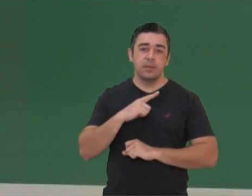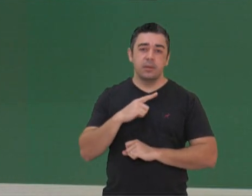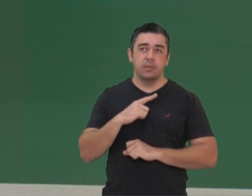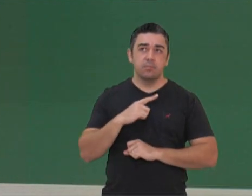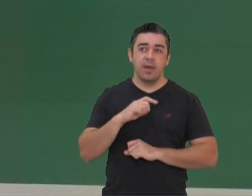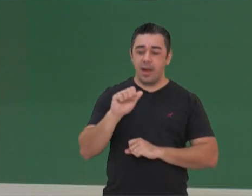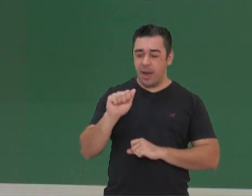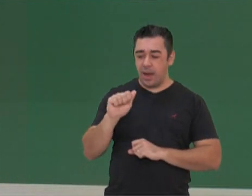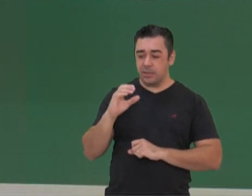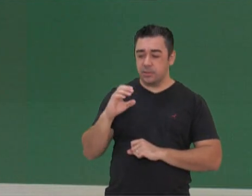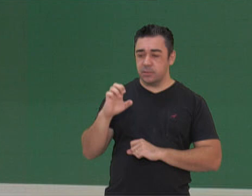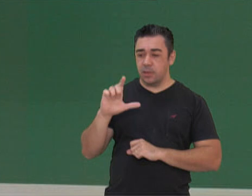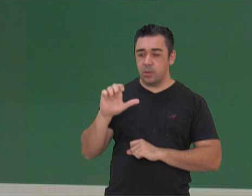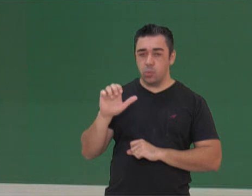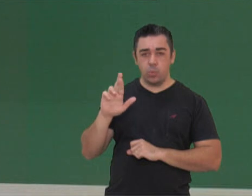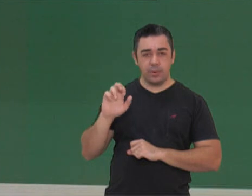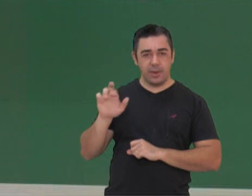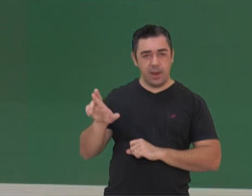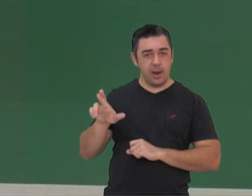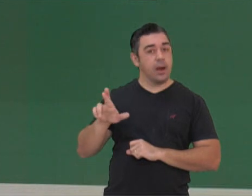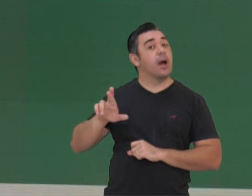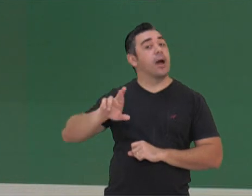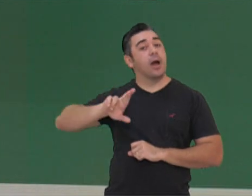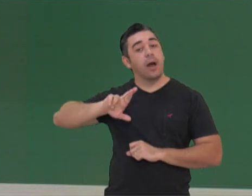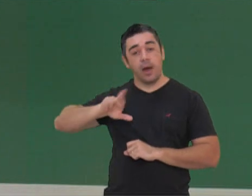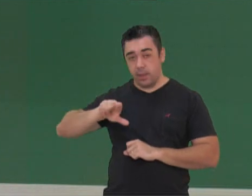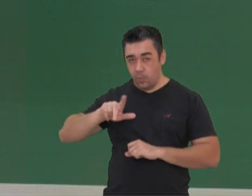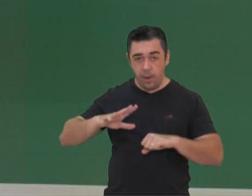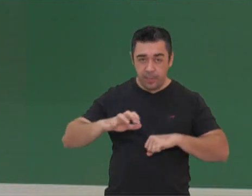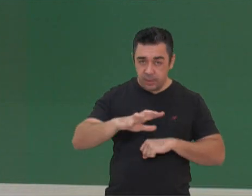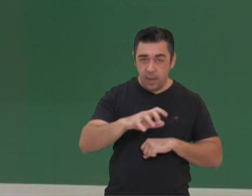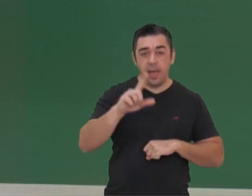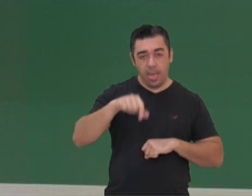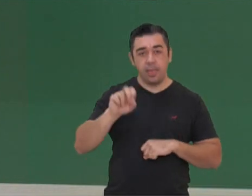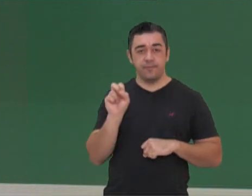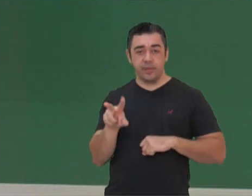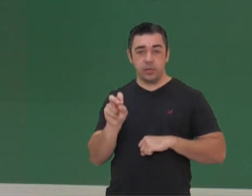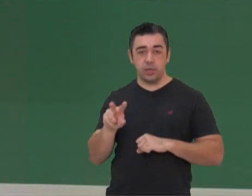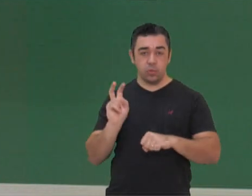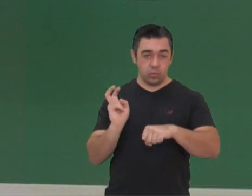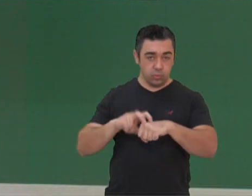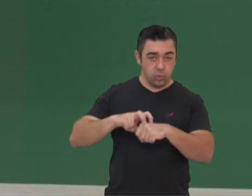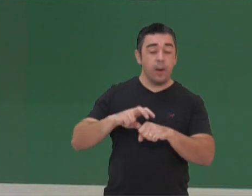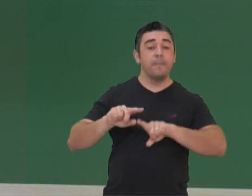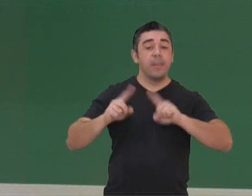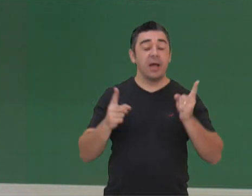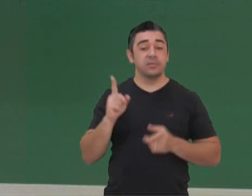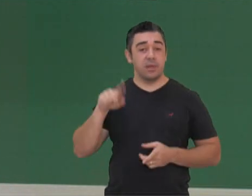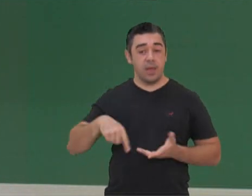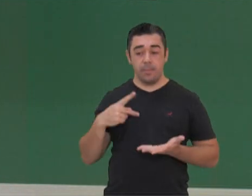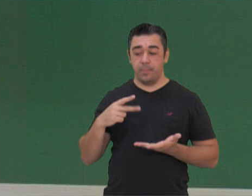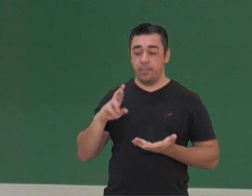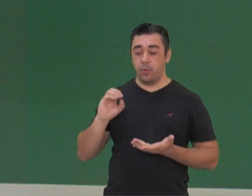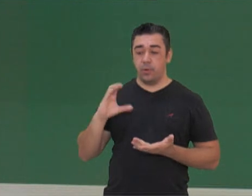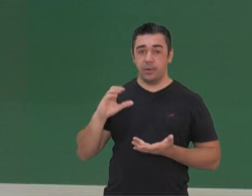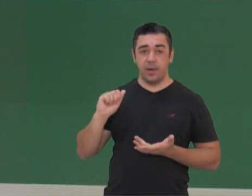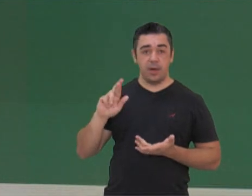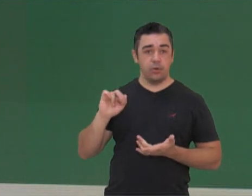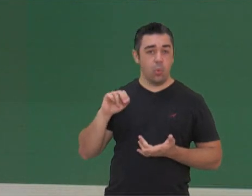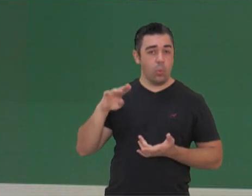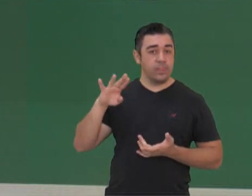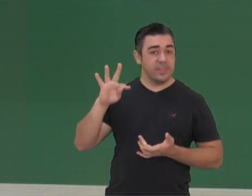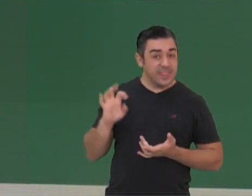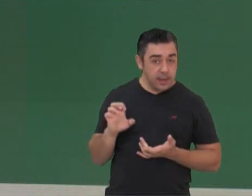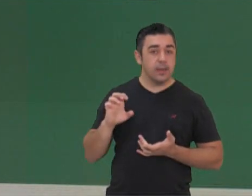acelular. Se fosse acelular, seria o vírus. Mas como é uma célula procarionte, no caso, é uma bactéria. Se falasse